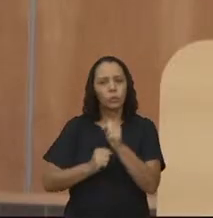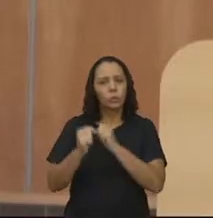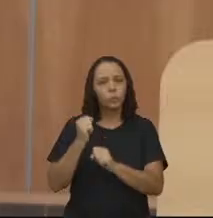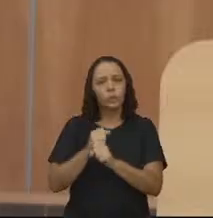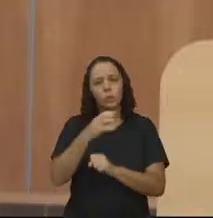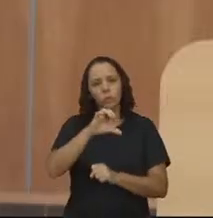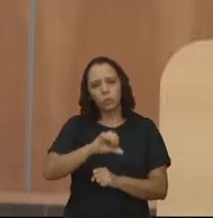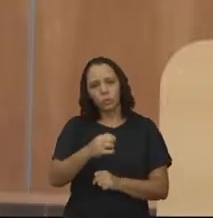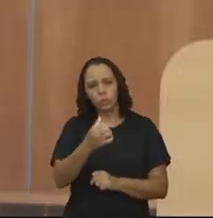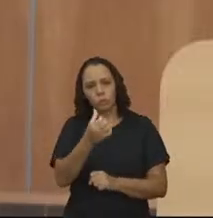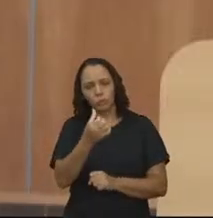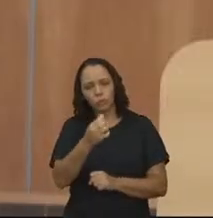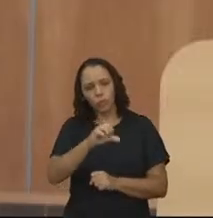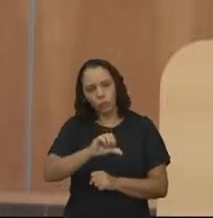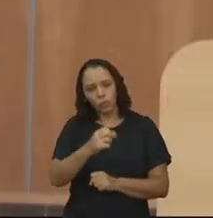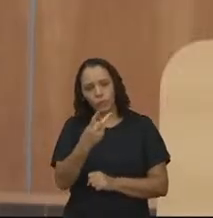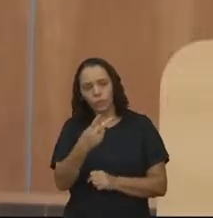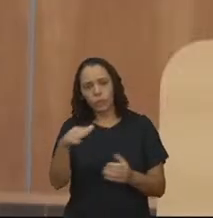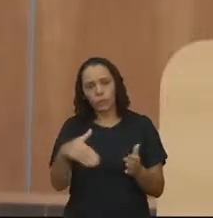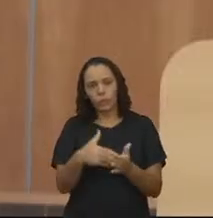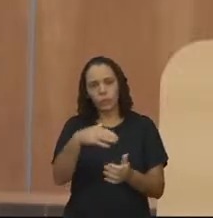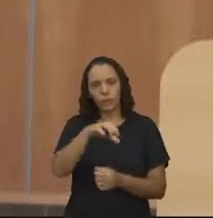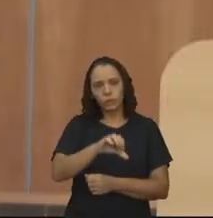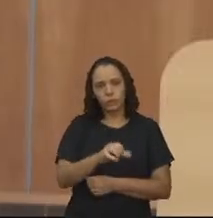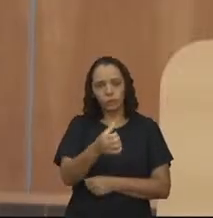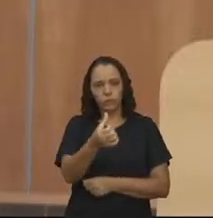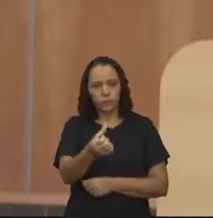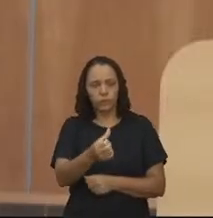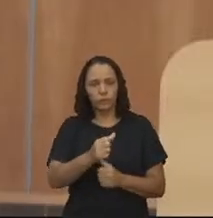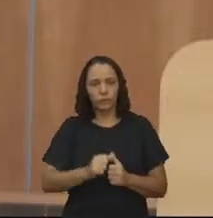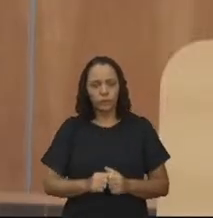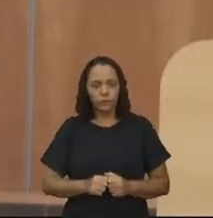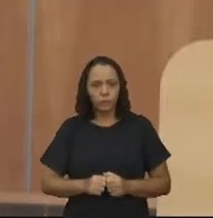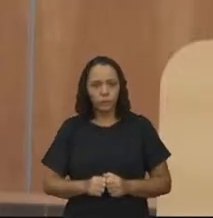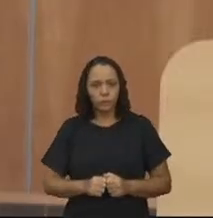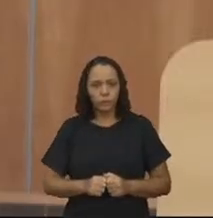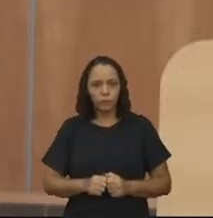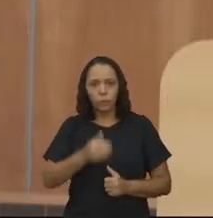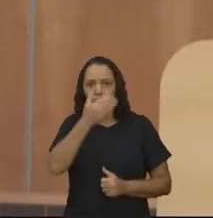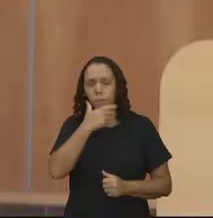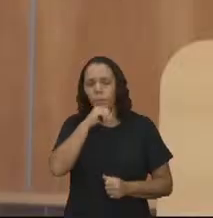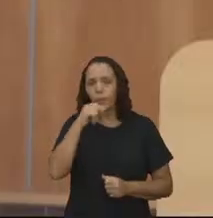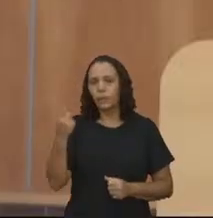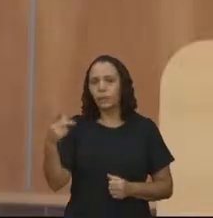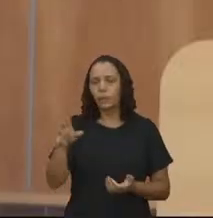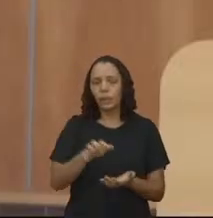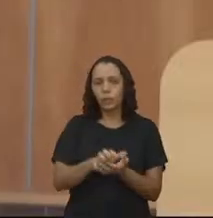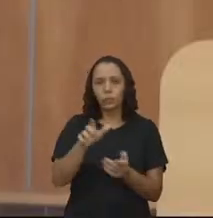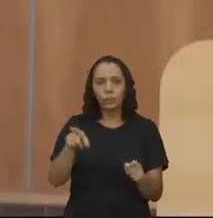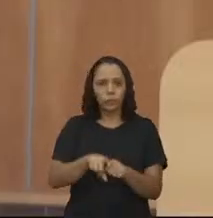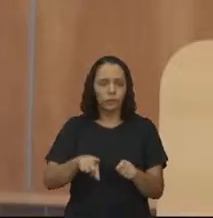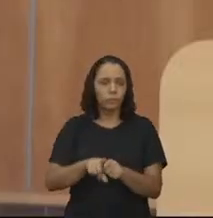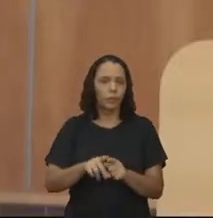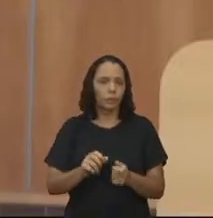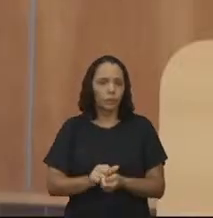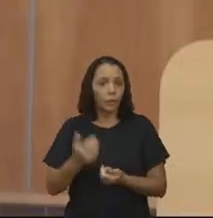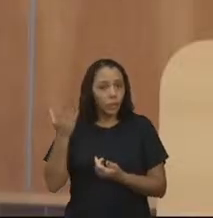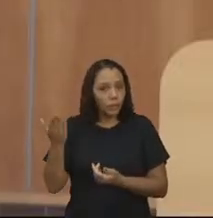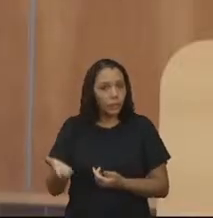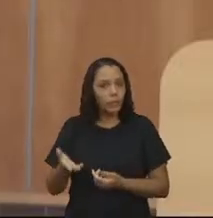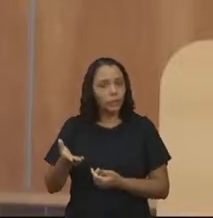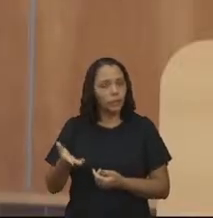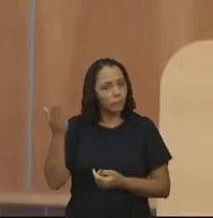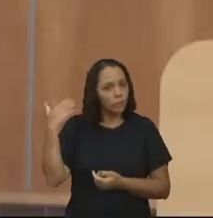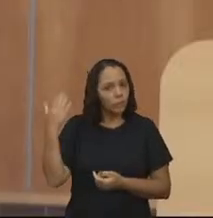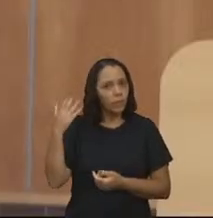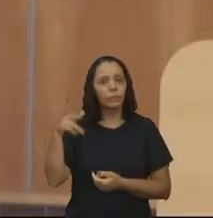92 a 96, vereador junto comigo, o pai dele também é idoso, e ele passou como vereador aqui nessa casa junto